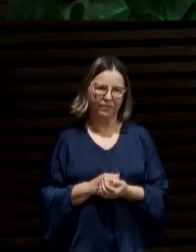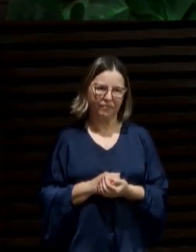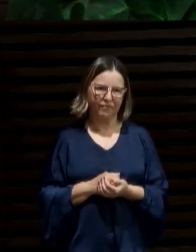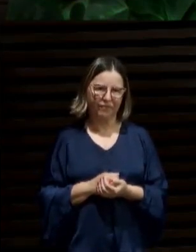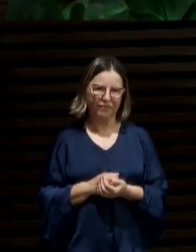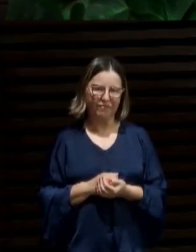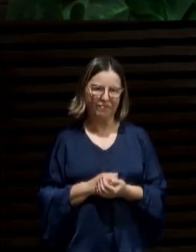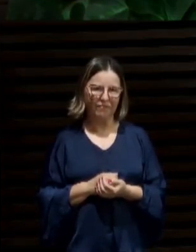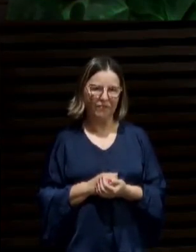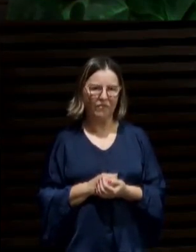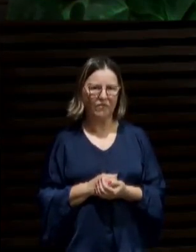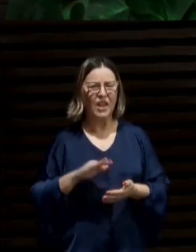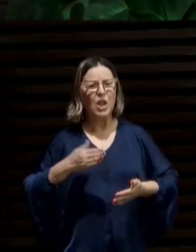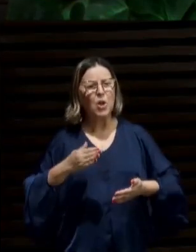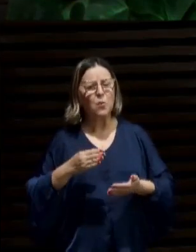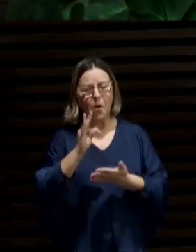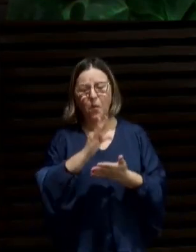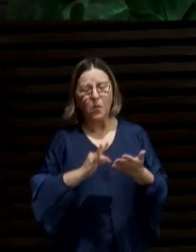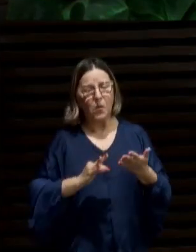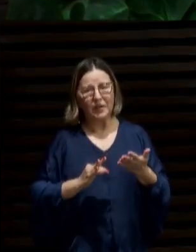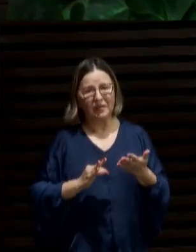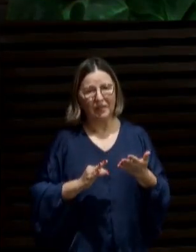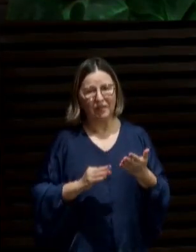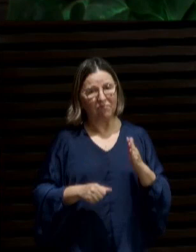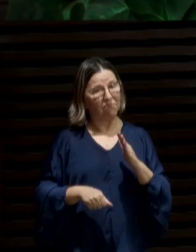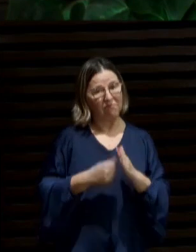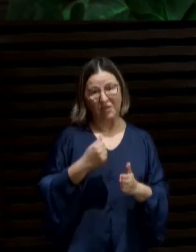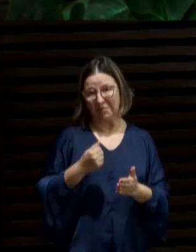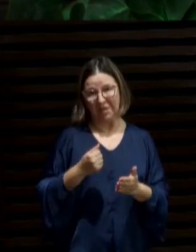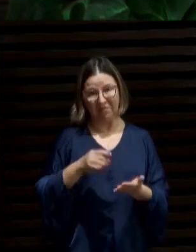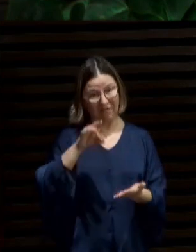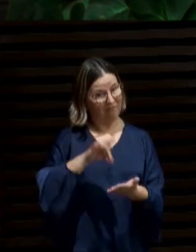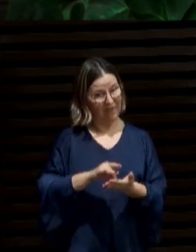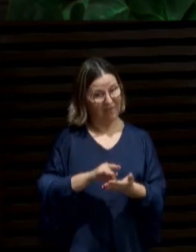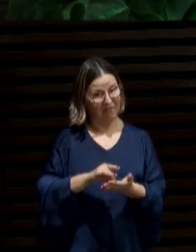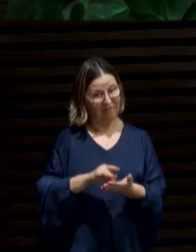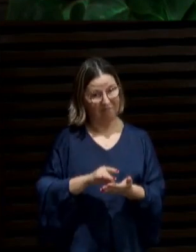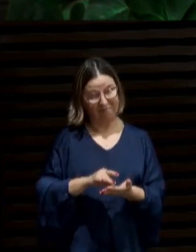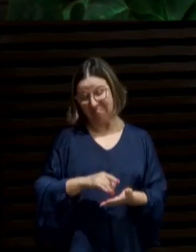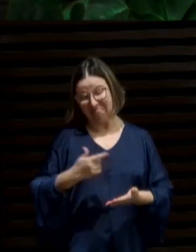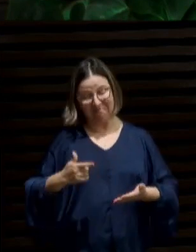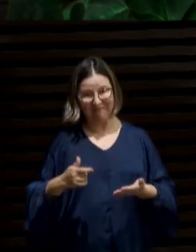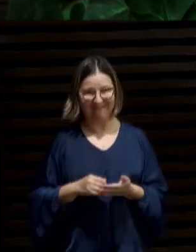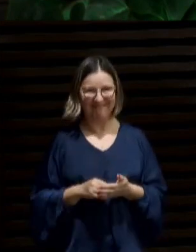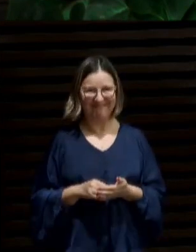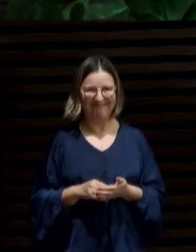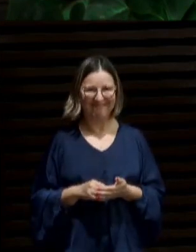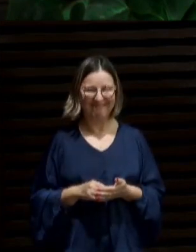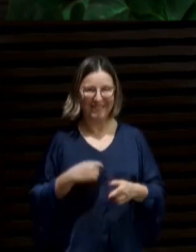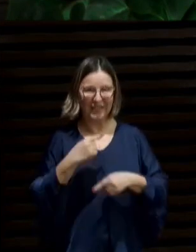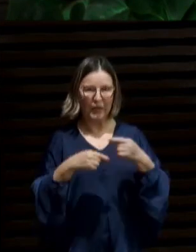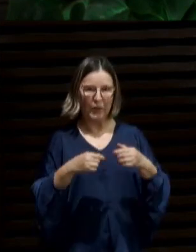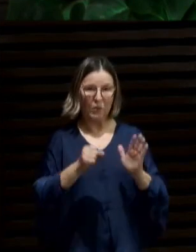qual é o texto original? Não tem texto original. A partir do quarto século nós não temos mais